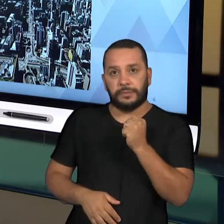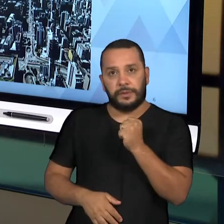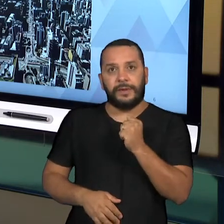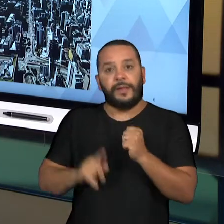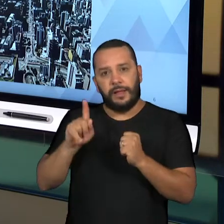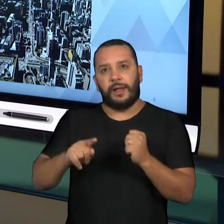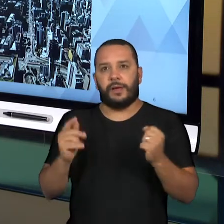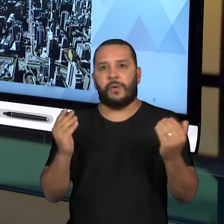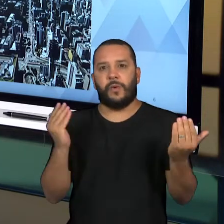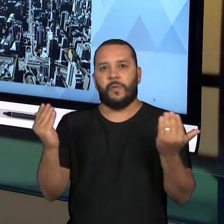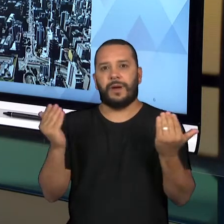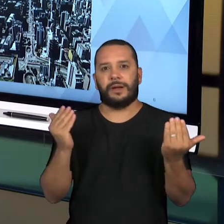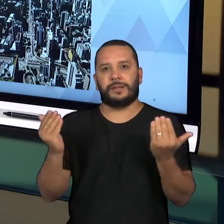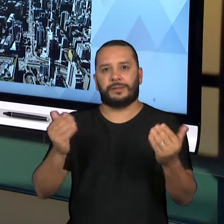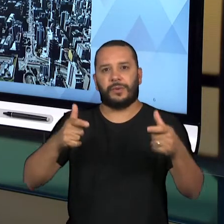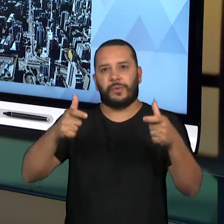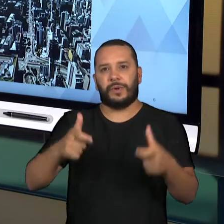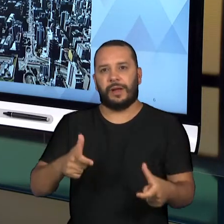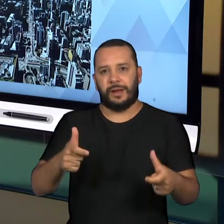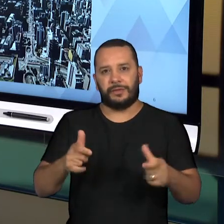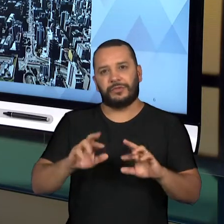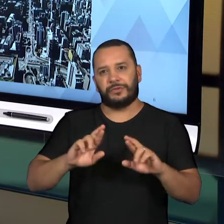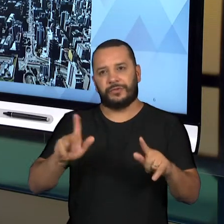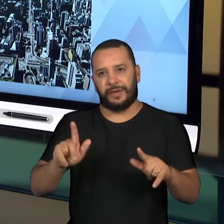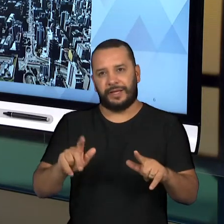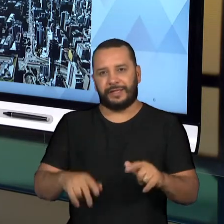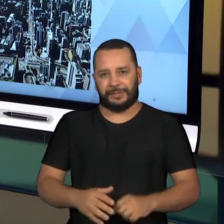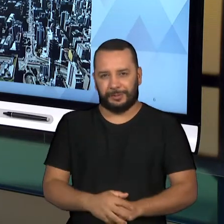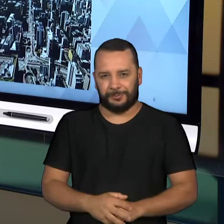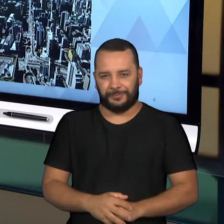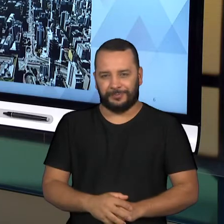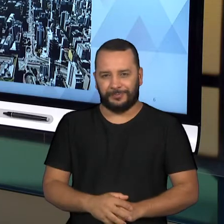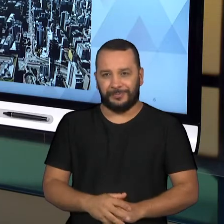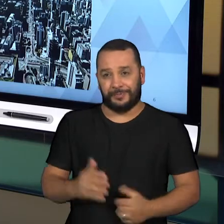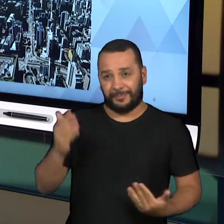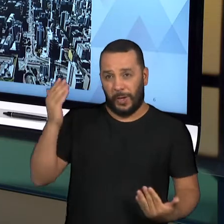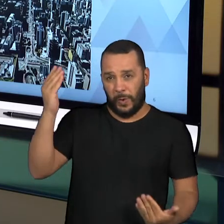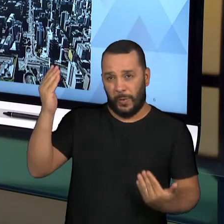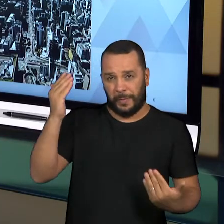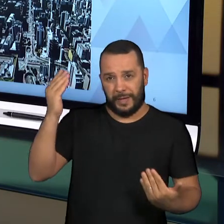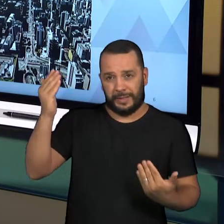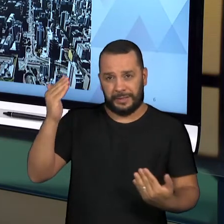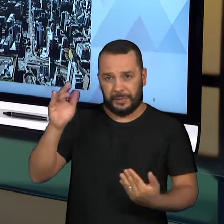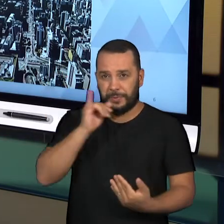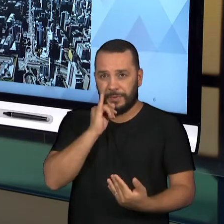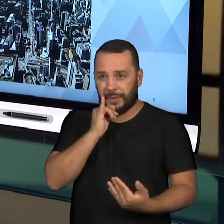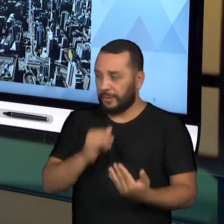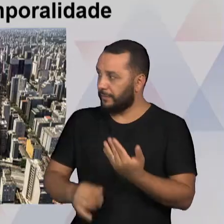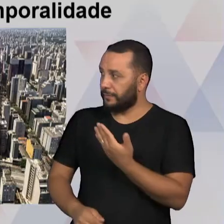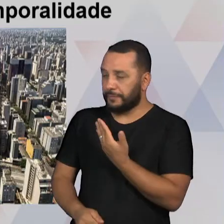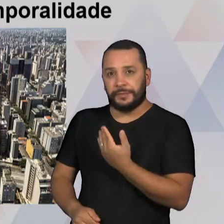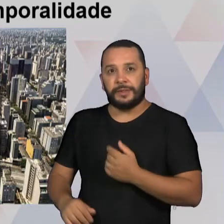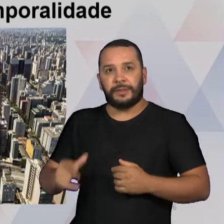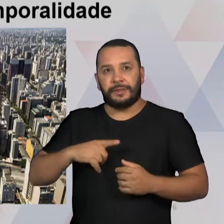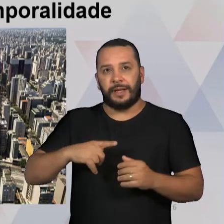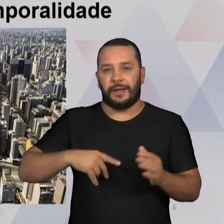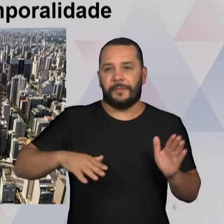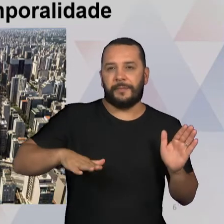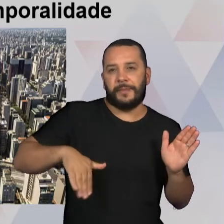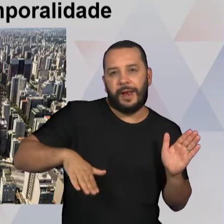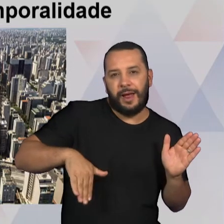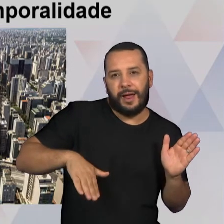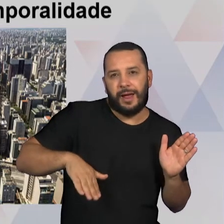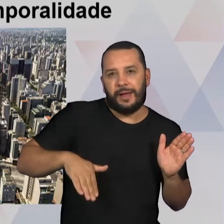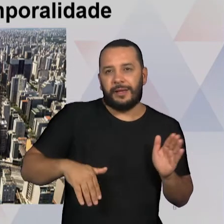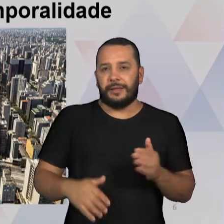comparações lugares diferentes então você traz uma imagem por exemplo né de uma praia